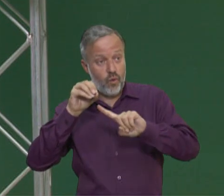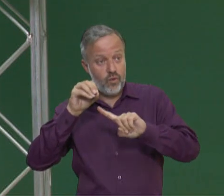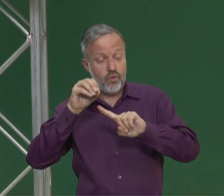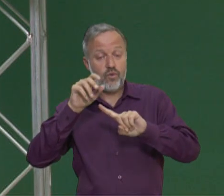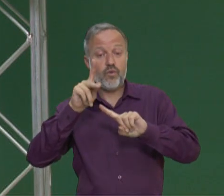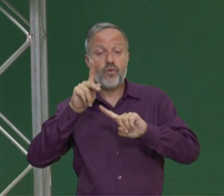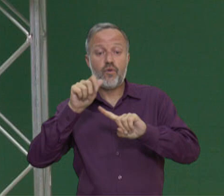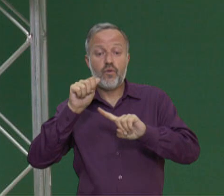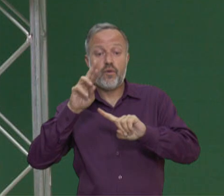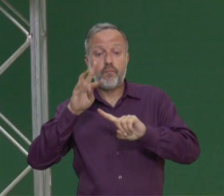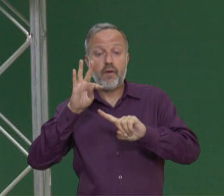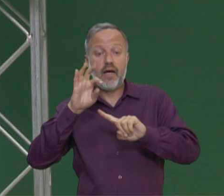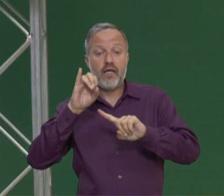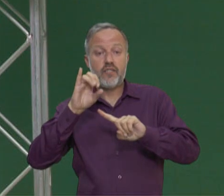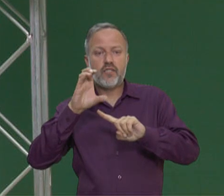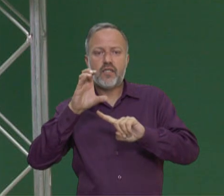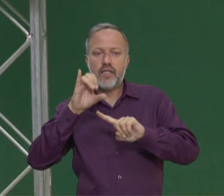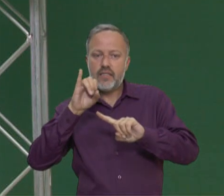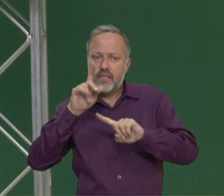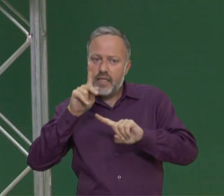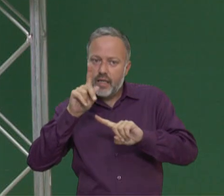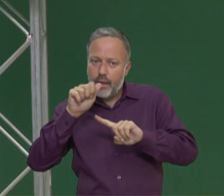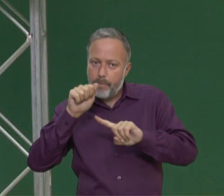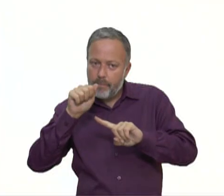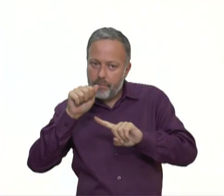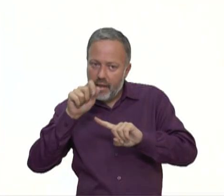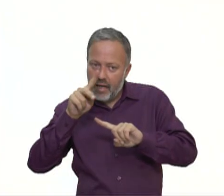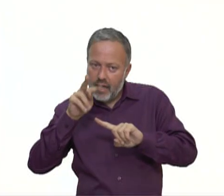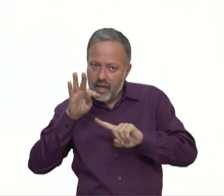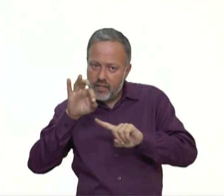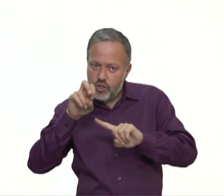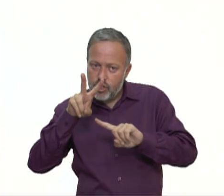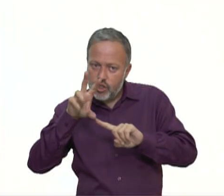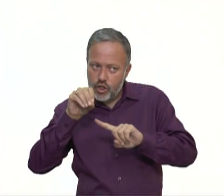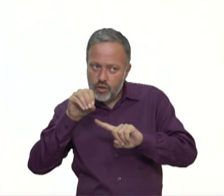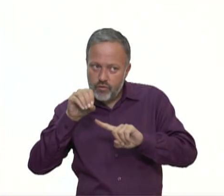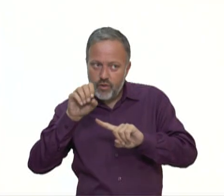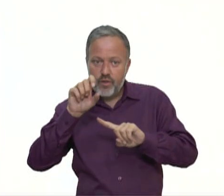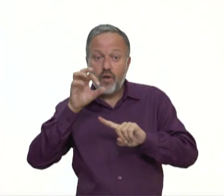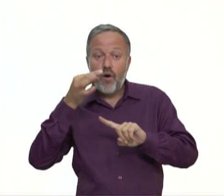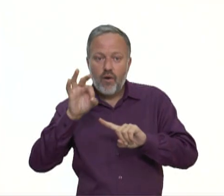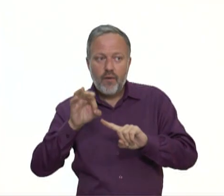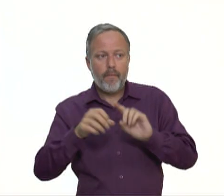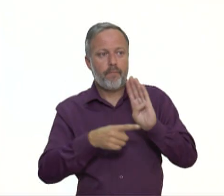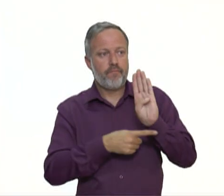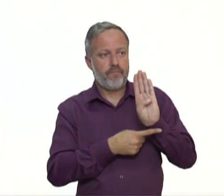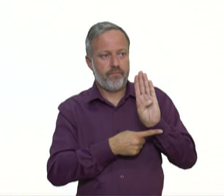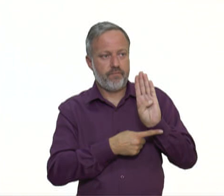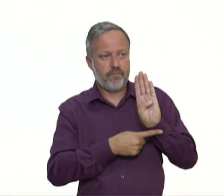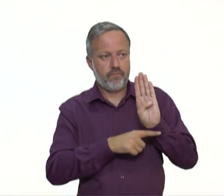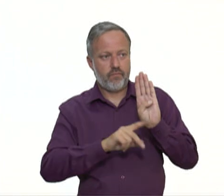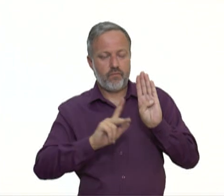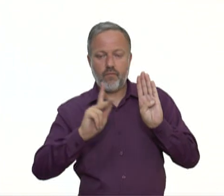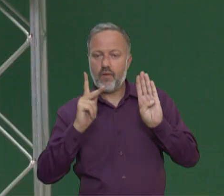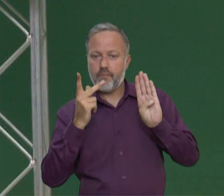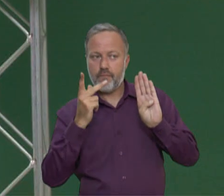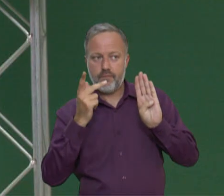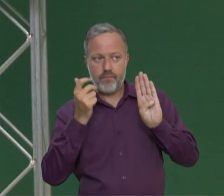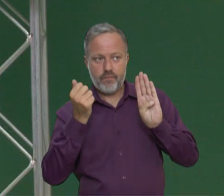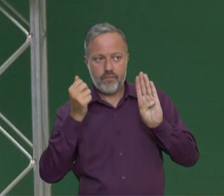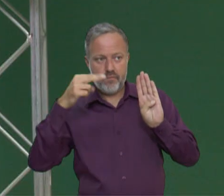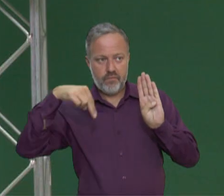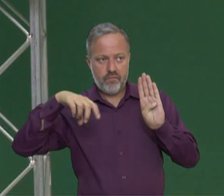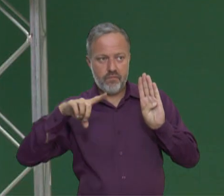ed. When we came back, the painter hadn't painted the ceiling yet. Você se lembra o